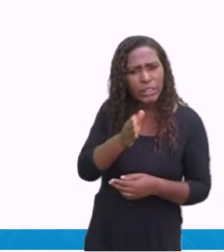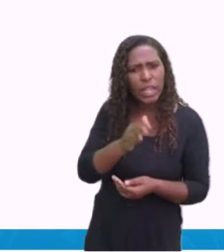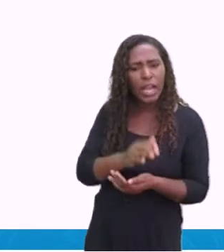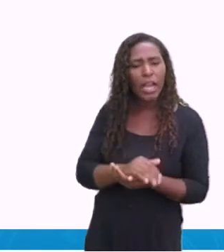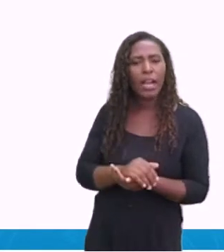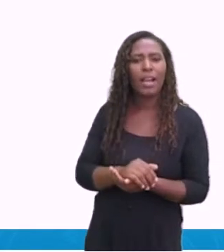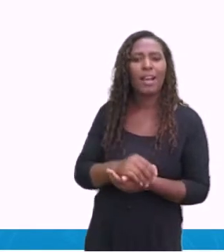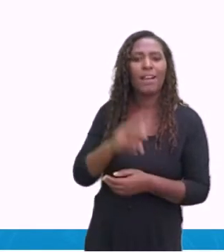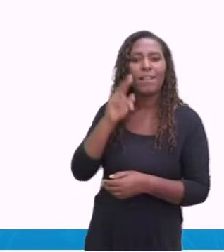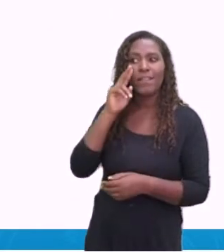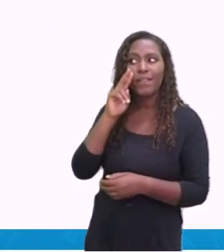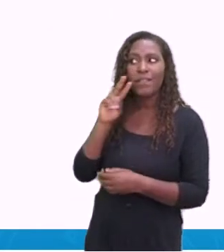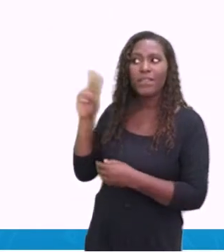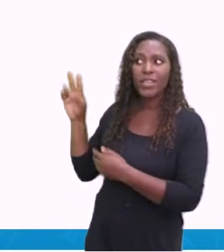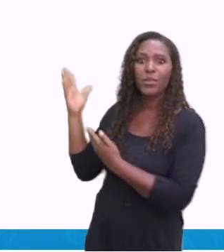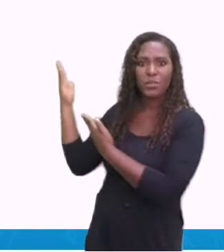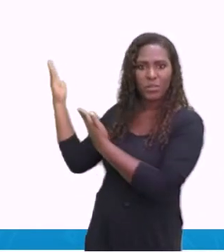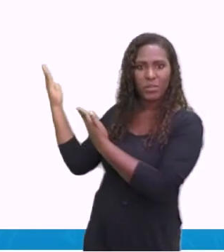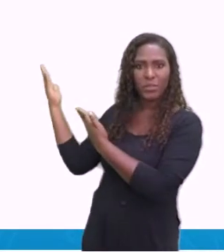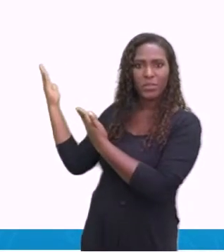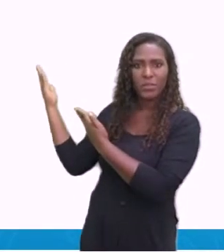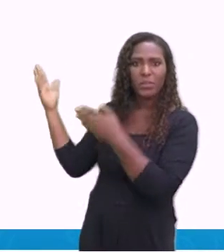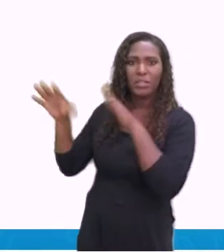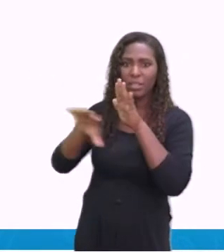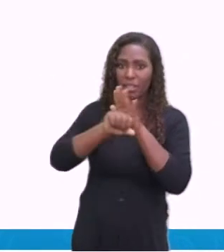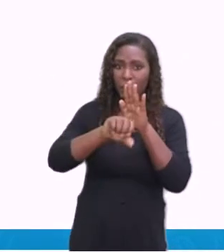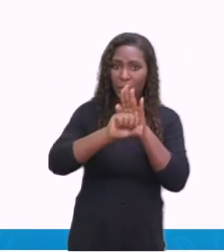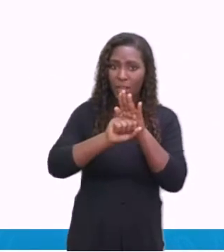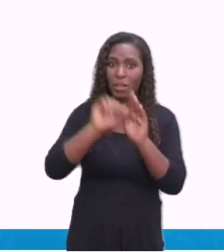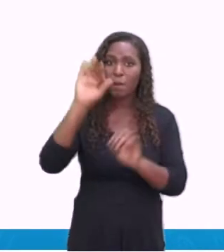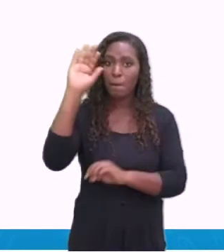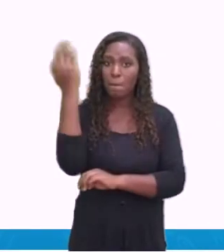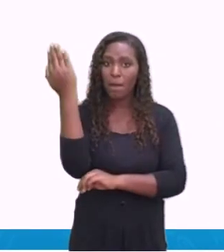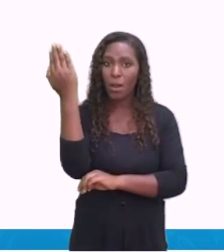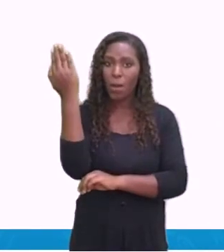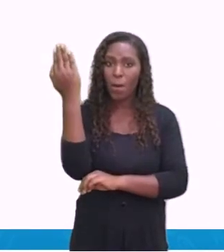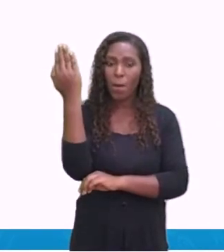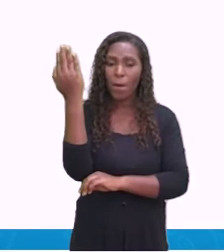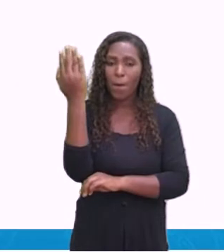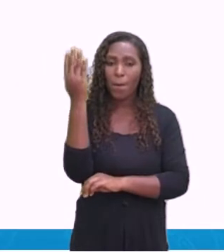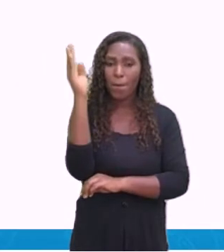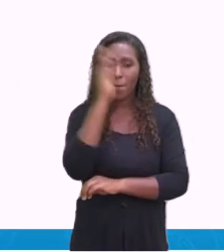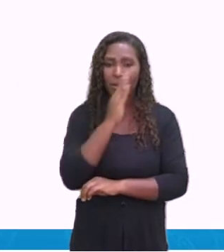de descobrimento do Brasil. Sim, é o pau-brasil.